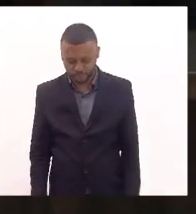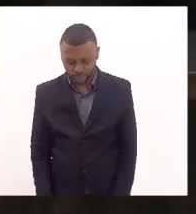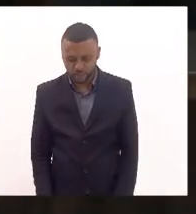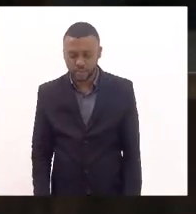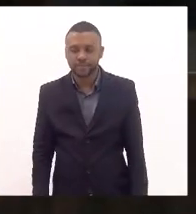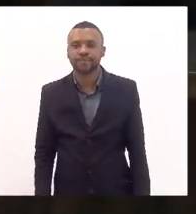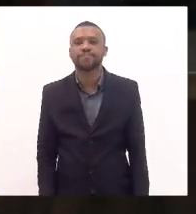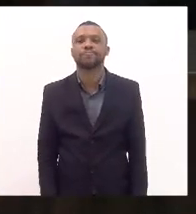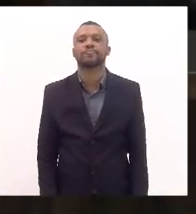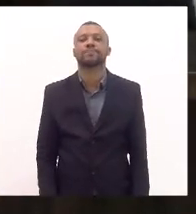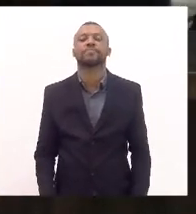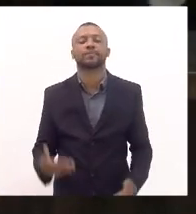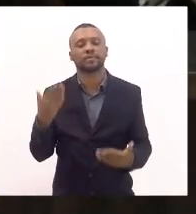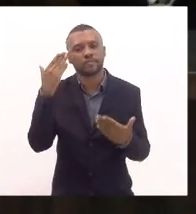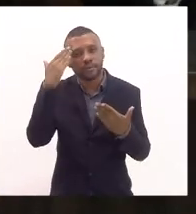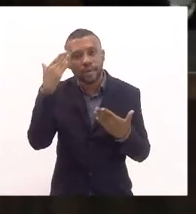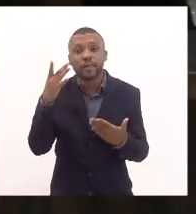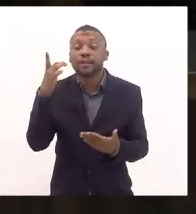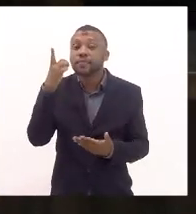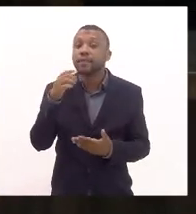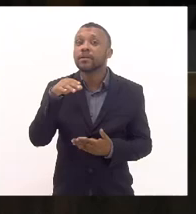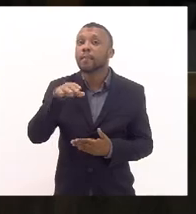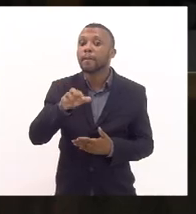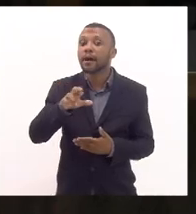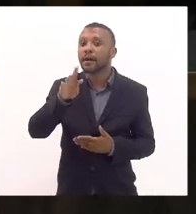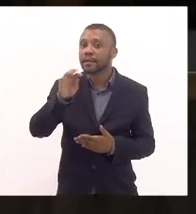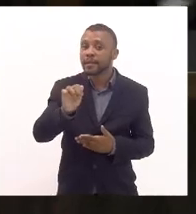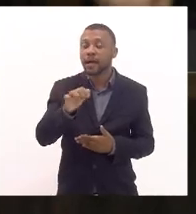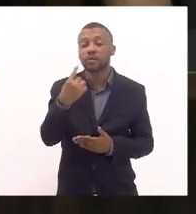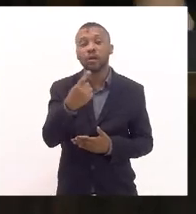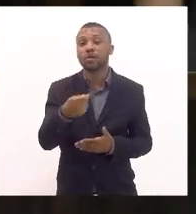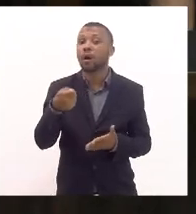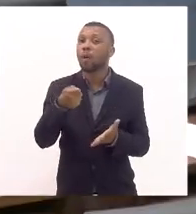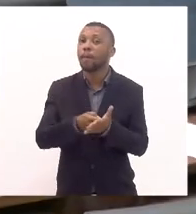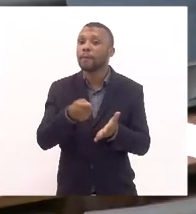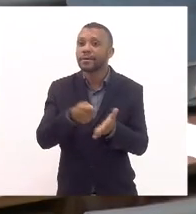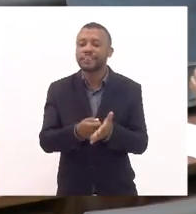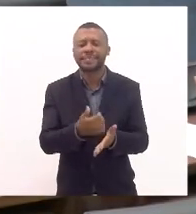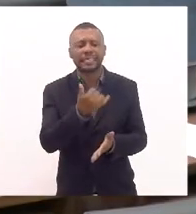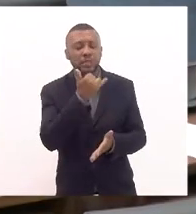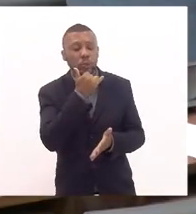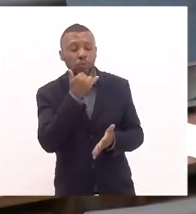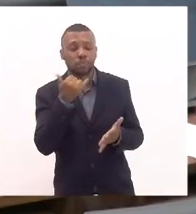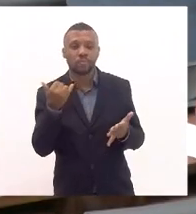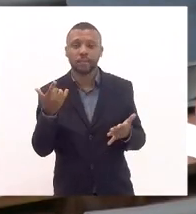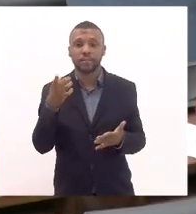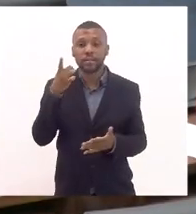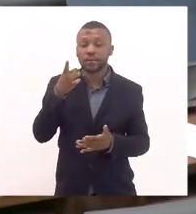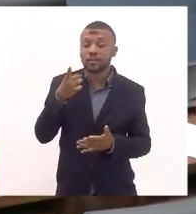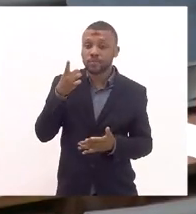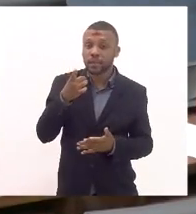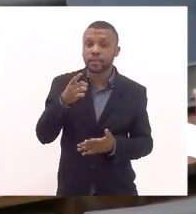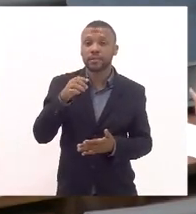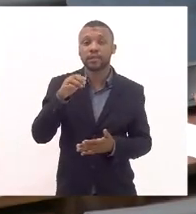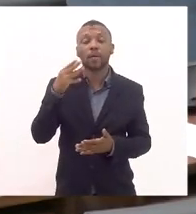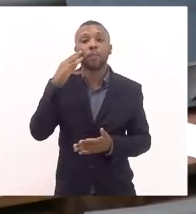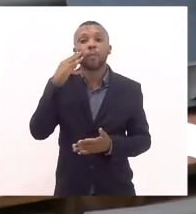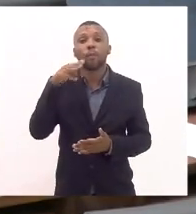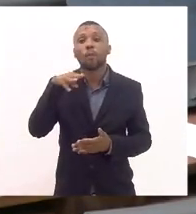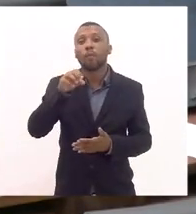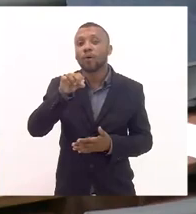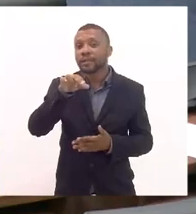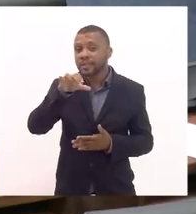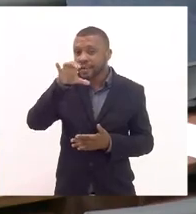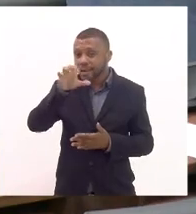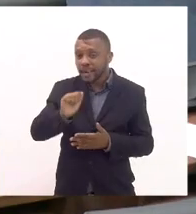obrigado deputada Marta Estamos fazendo a nossa obrigação desculpa por causa da Mônica em cima